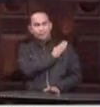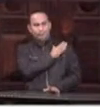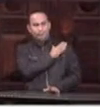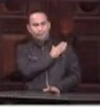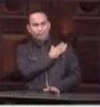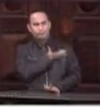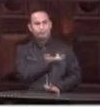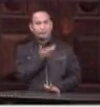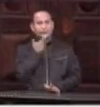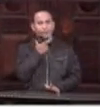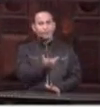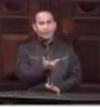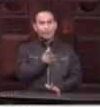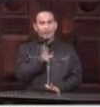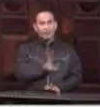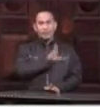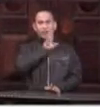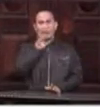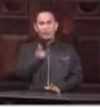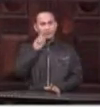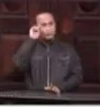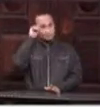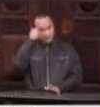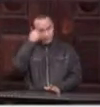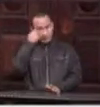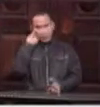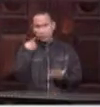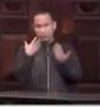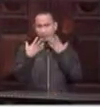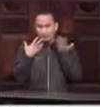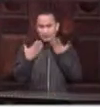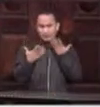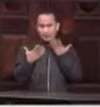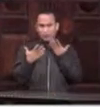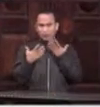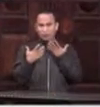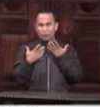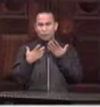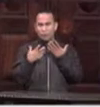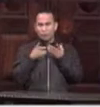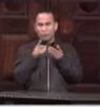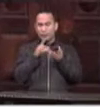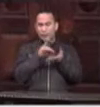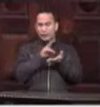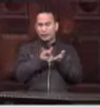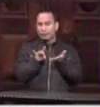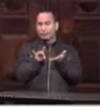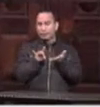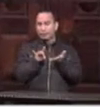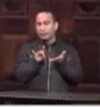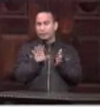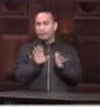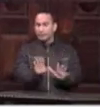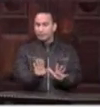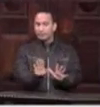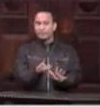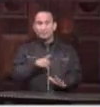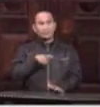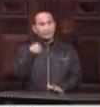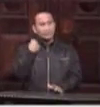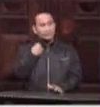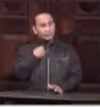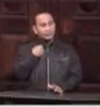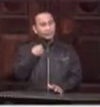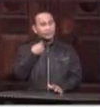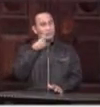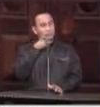trata as religiões de matriz africana como se fossem inimigas. E por isso a gente vê esse tipo de